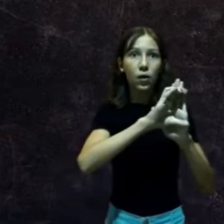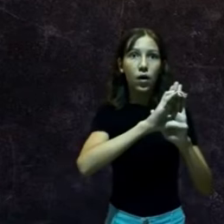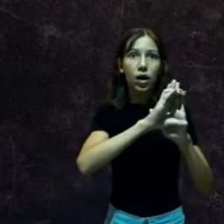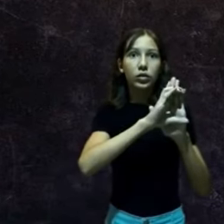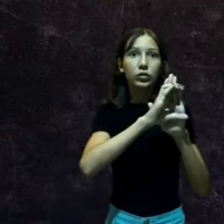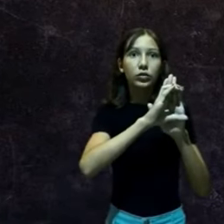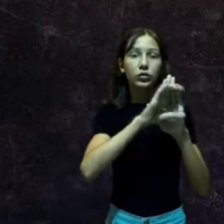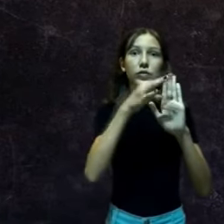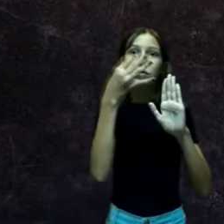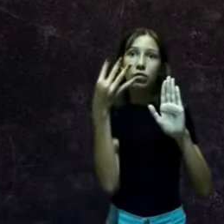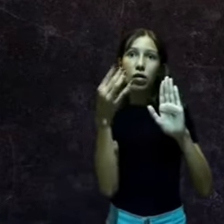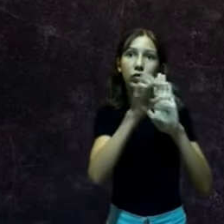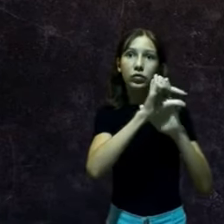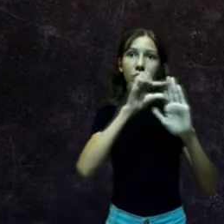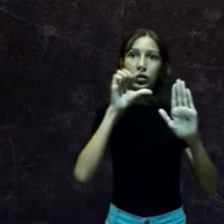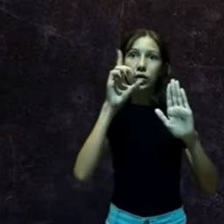4:19, por favor.